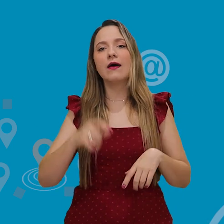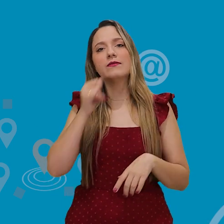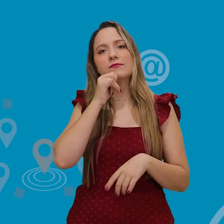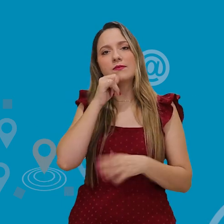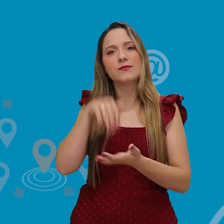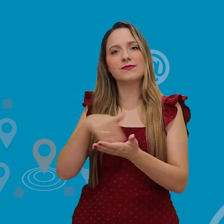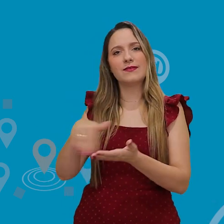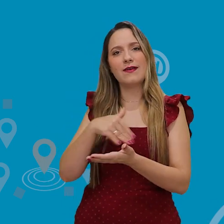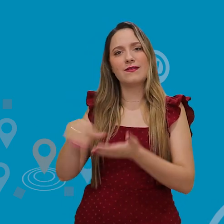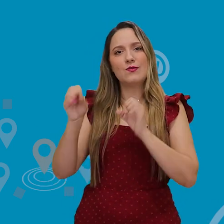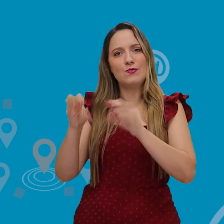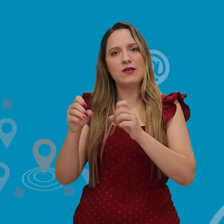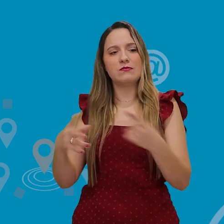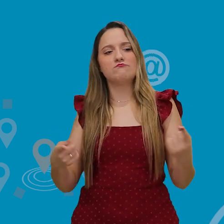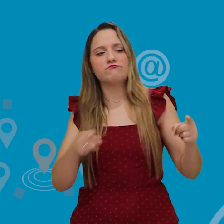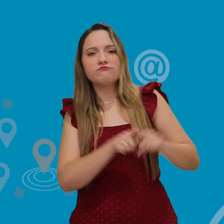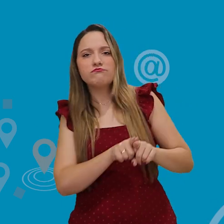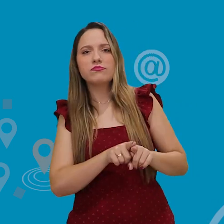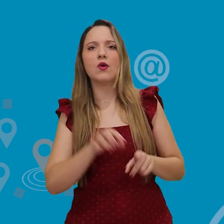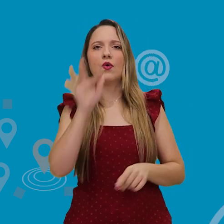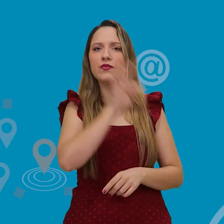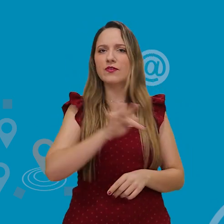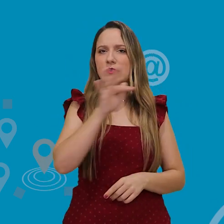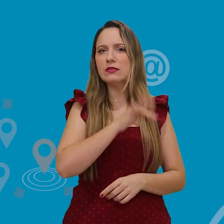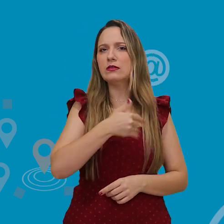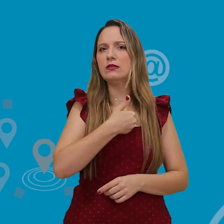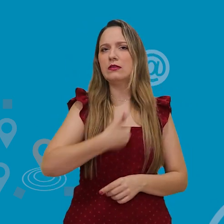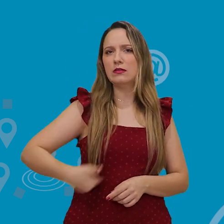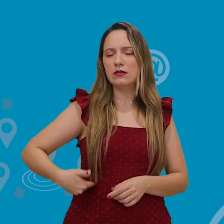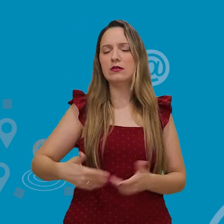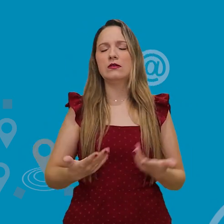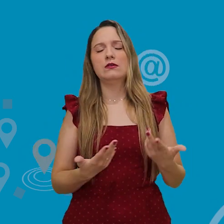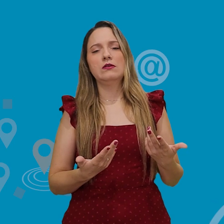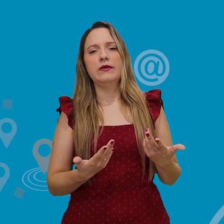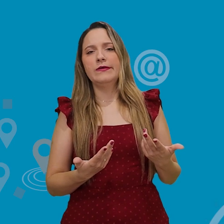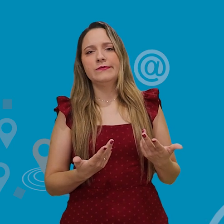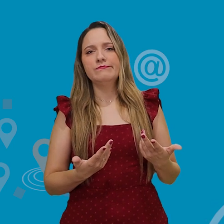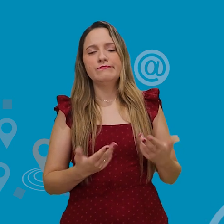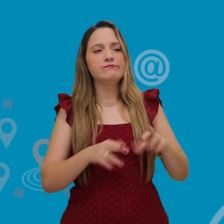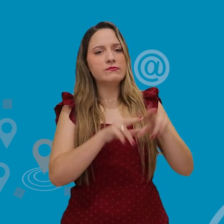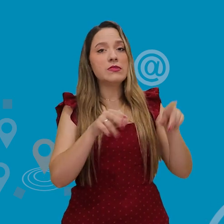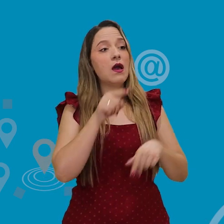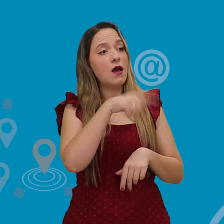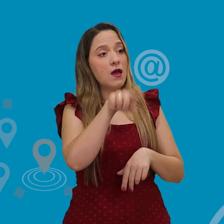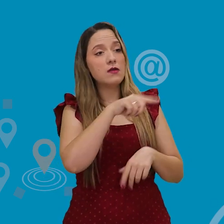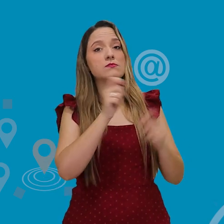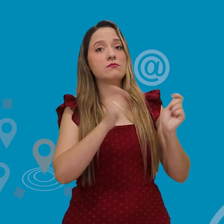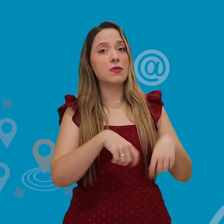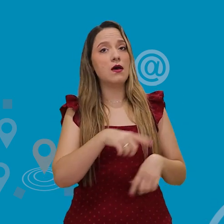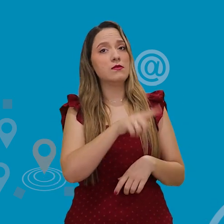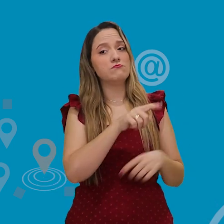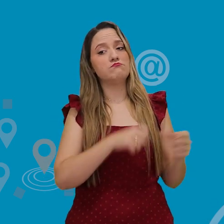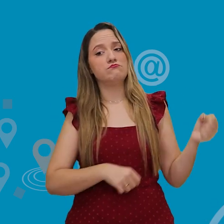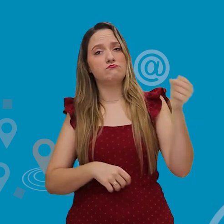entre a Secretaria de Educação ou mesmo as universidades públicas, né, que pudessem trazer, de repente, cursos